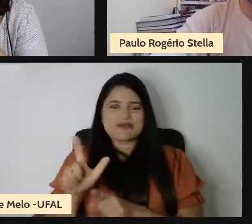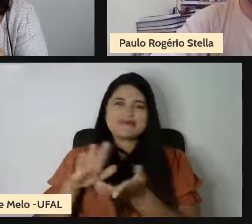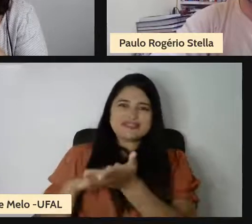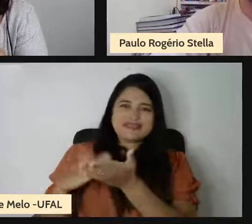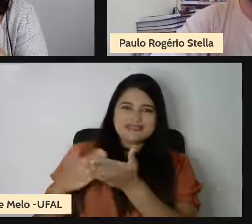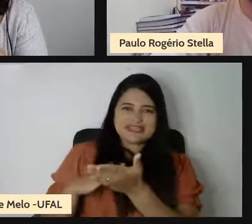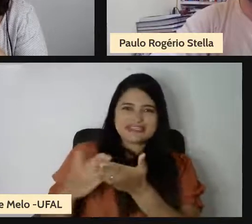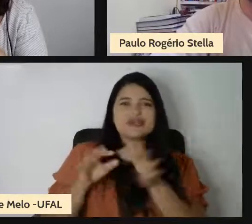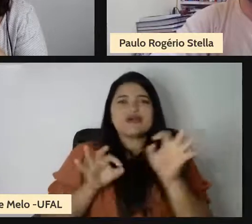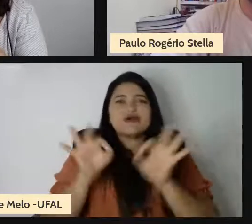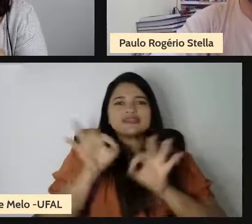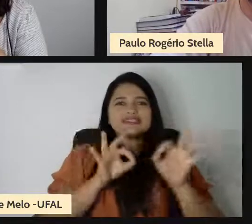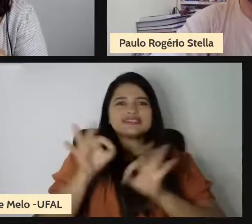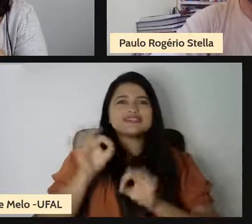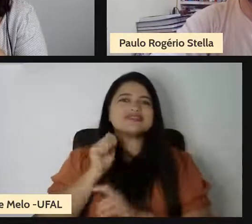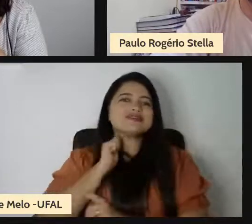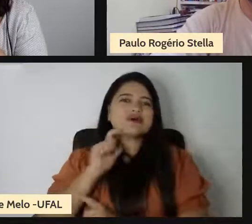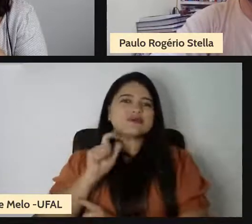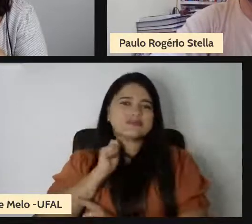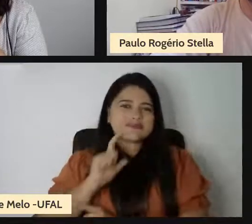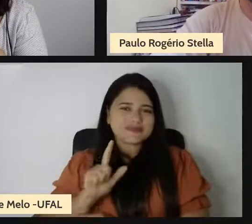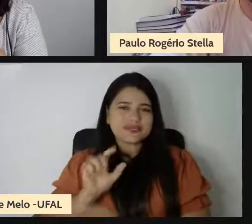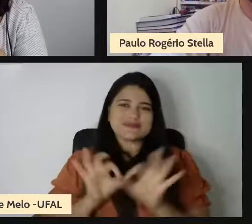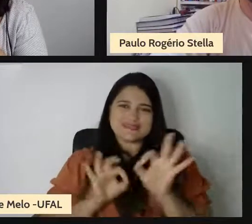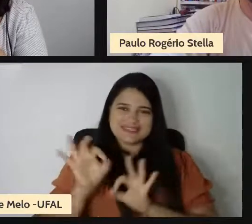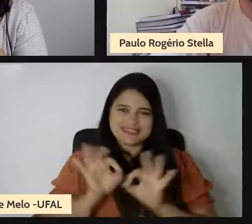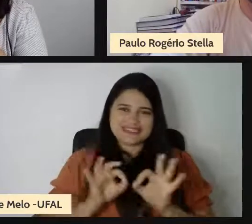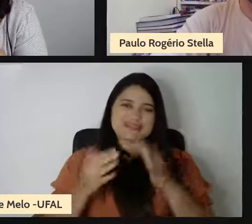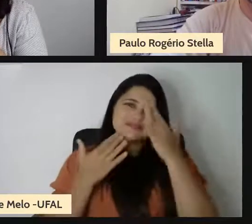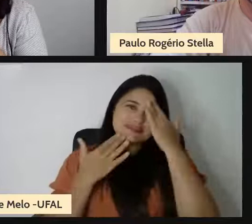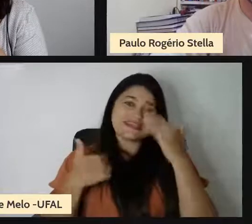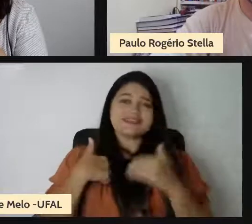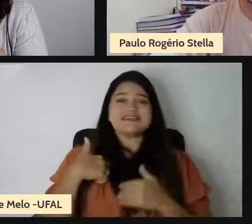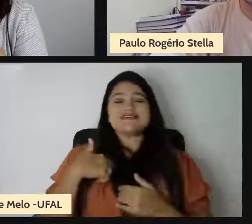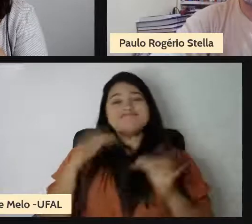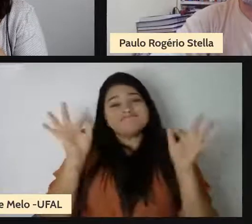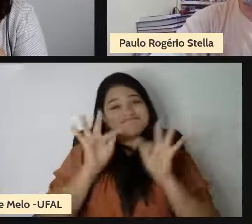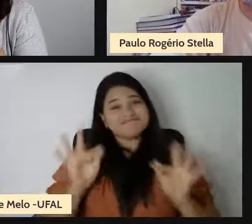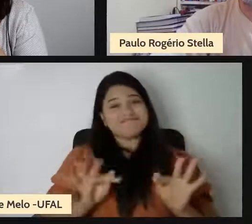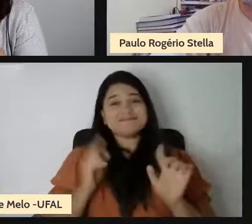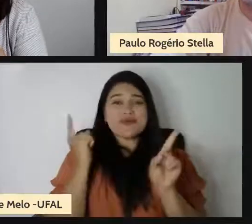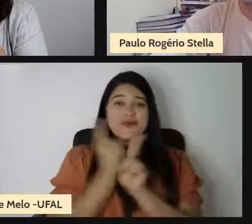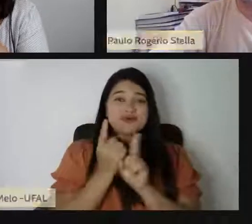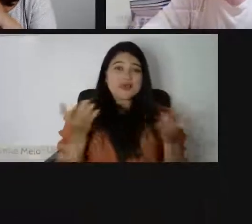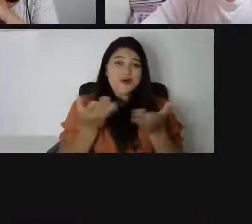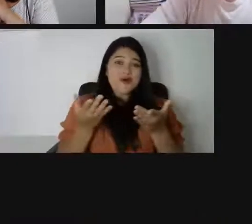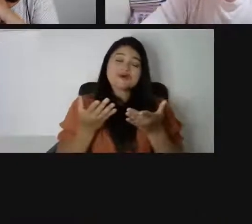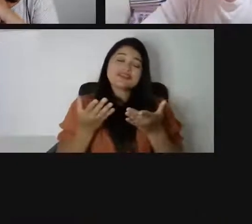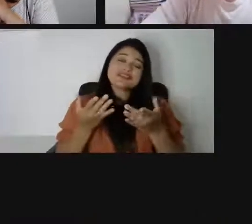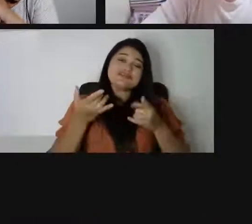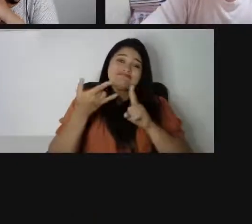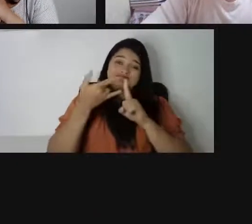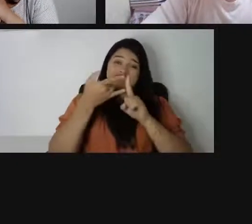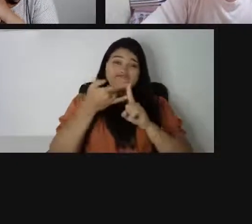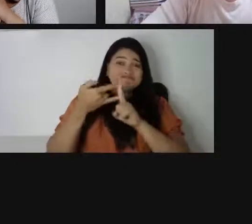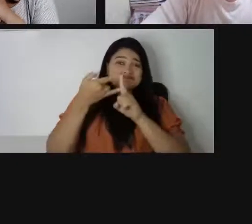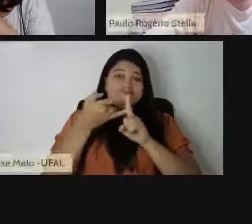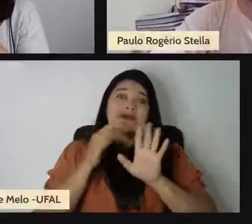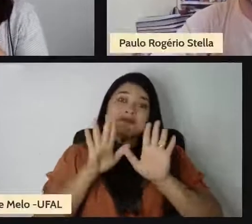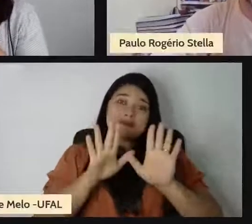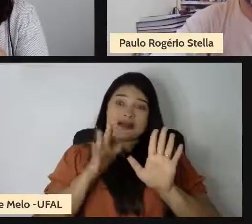atenção. Muito obrigada. E eu estou muito feliz da gente poder fazer esse encontro hoje, ainda que virtual, mas estamos